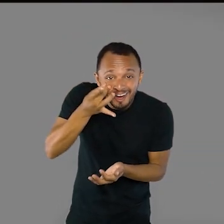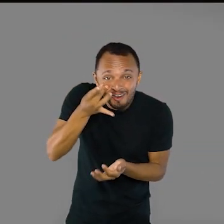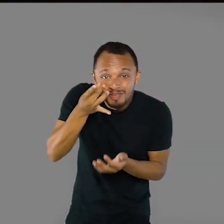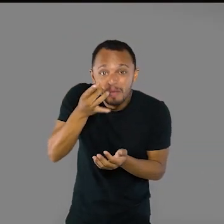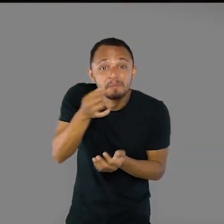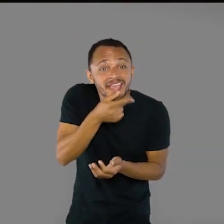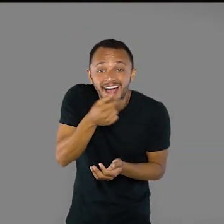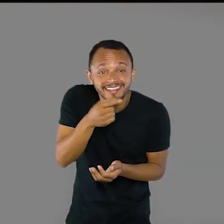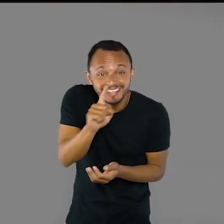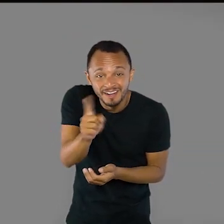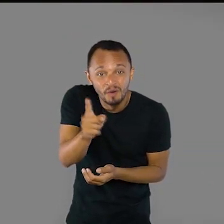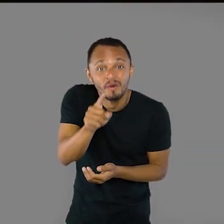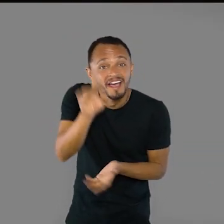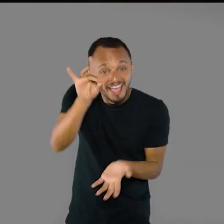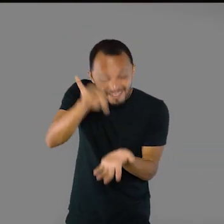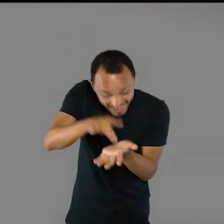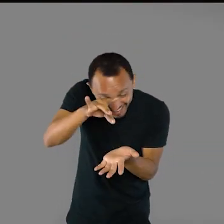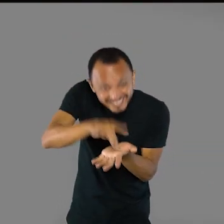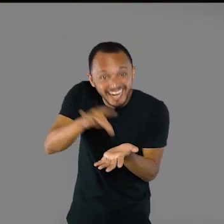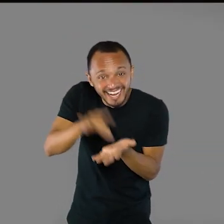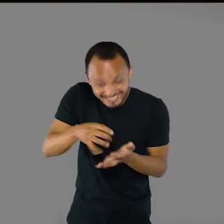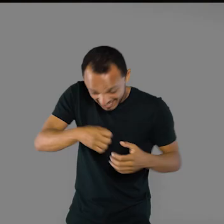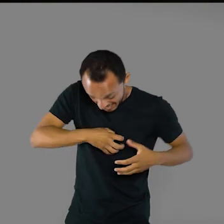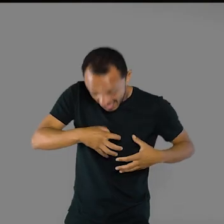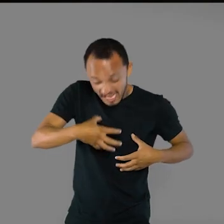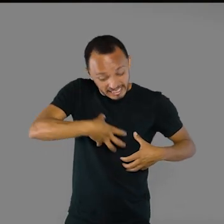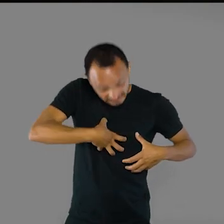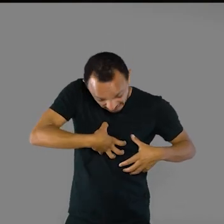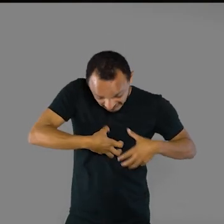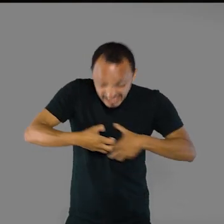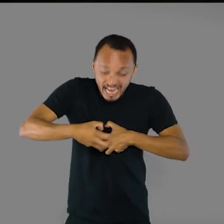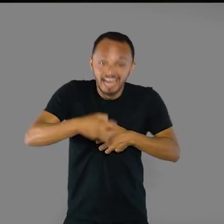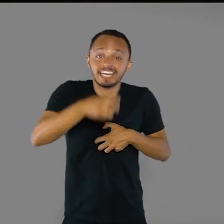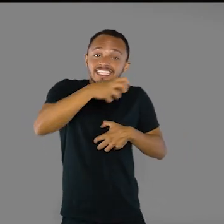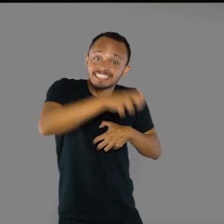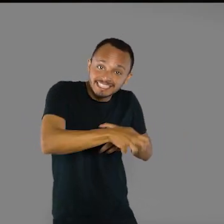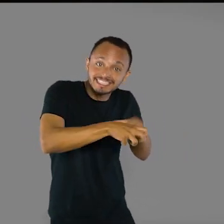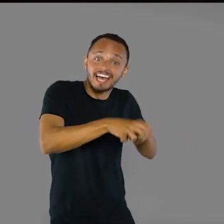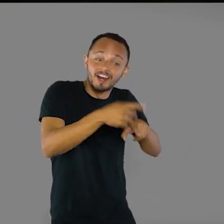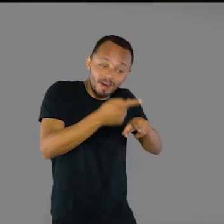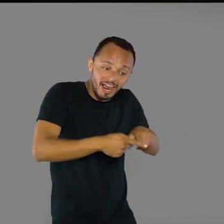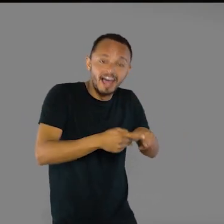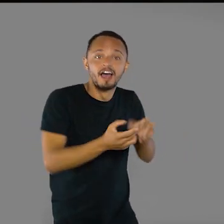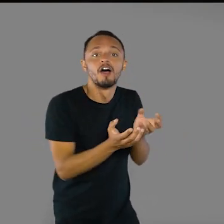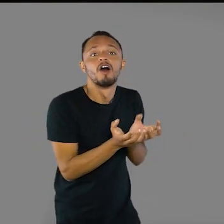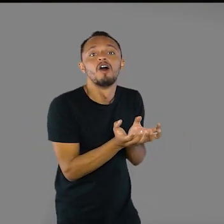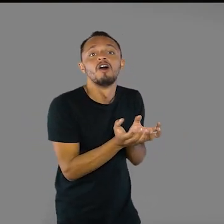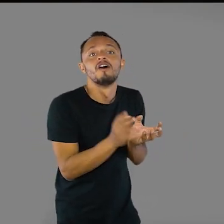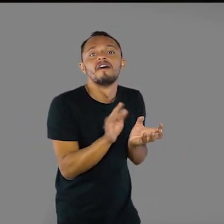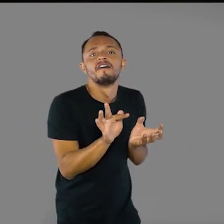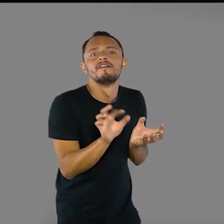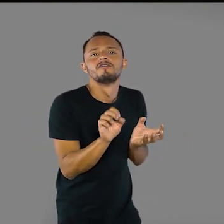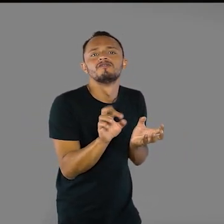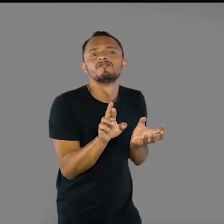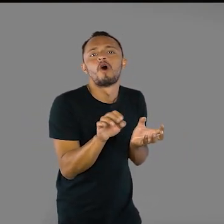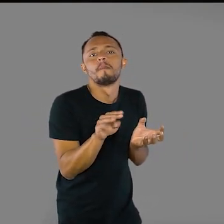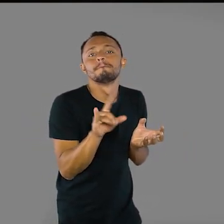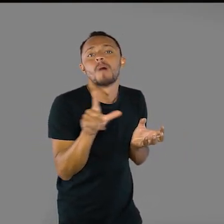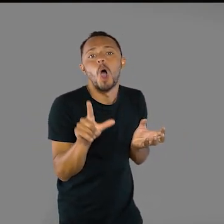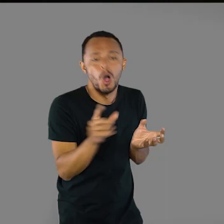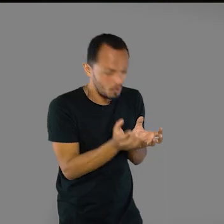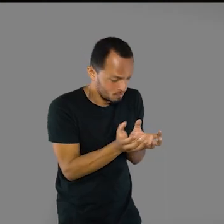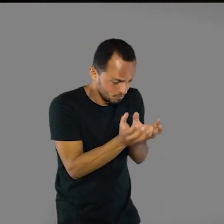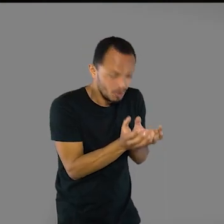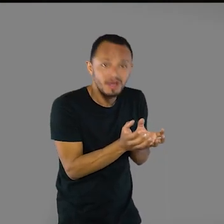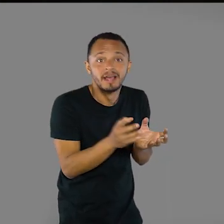é piada. Não é piada de português. Não é piada. Esse coração mantido em formol. E vocês sabem muito bem o que é a